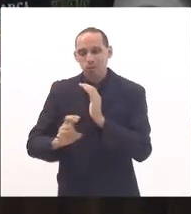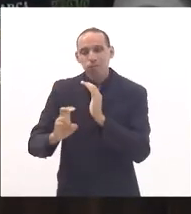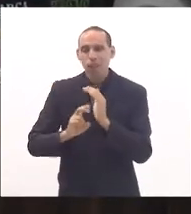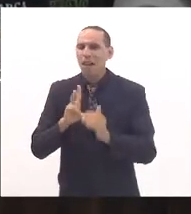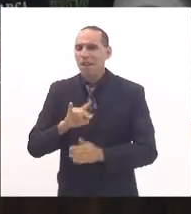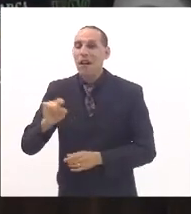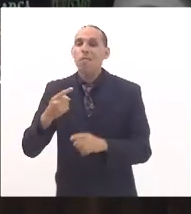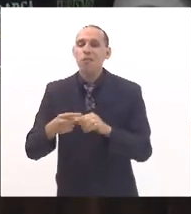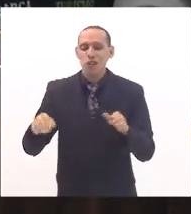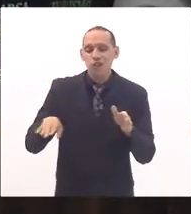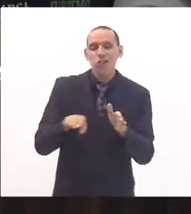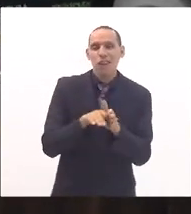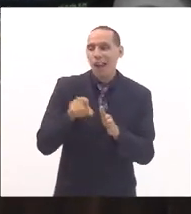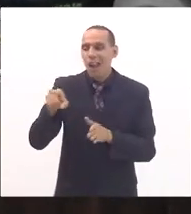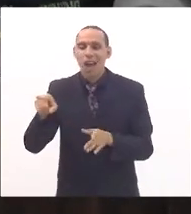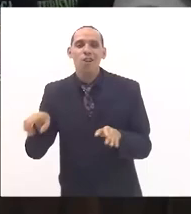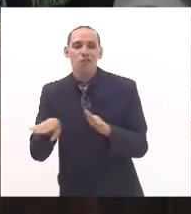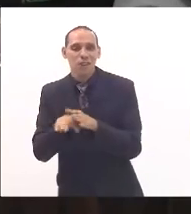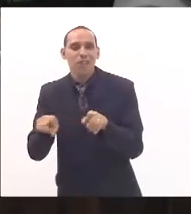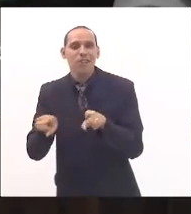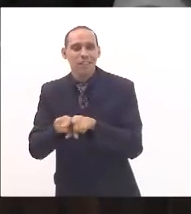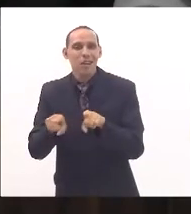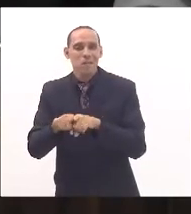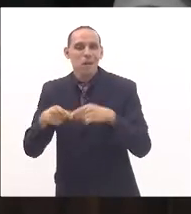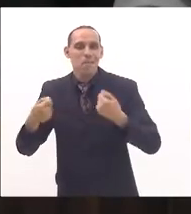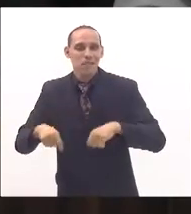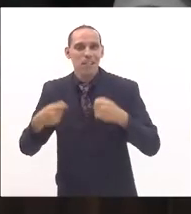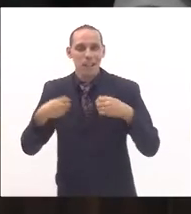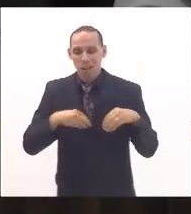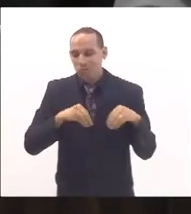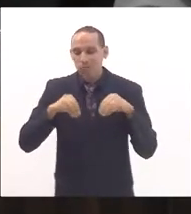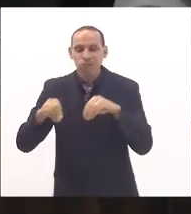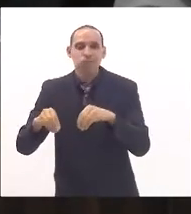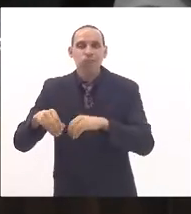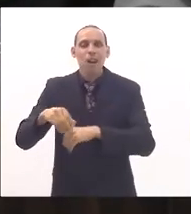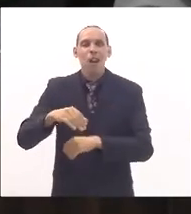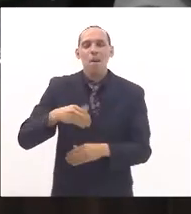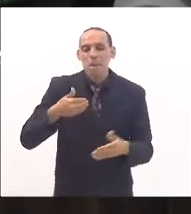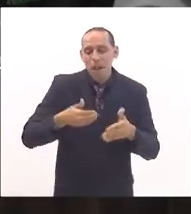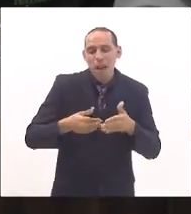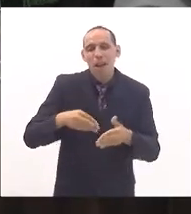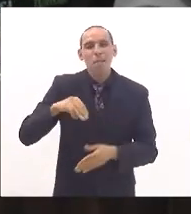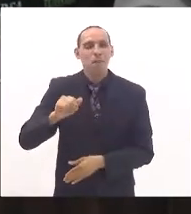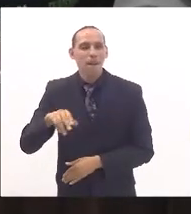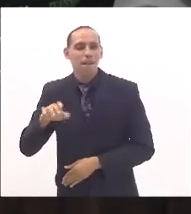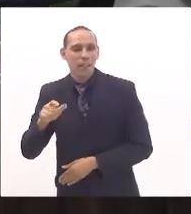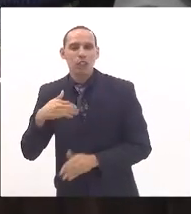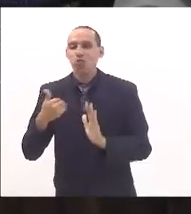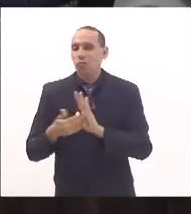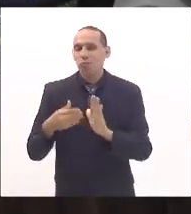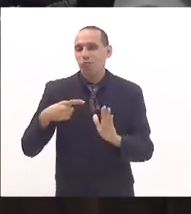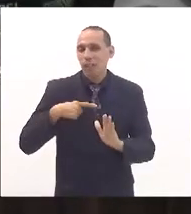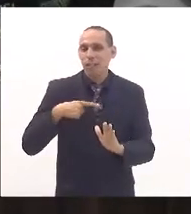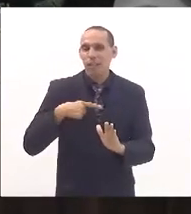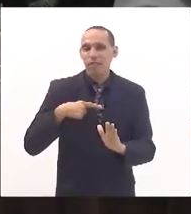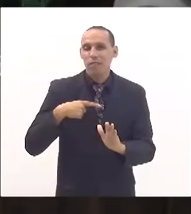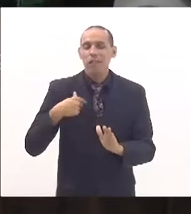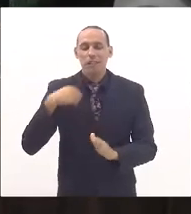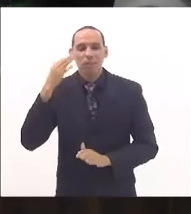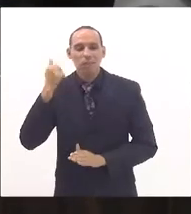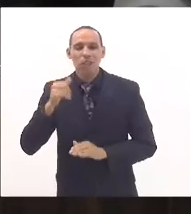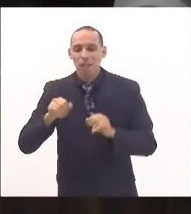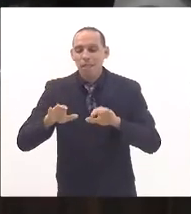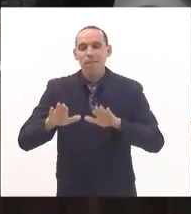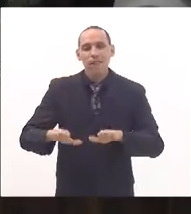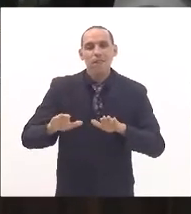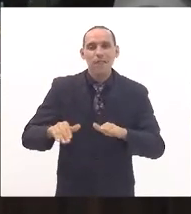tudo que aqui chega, lá tem que chegar. Eu vou morar na beira do mangue, tudo está lá, na beira do mangue. Eu sei que vou ficar